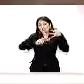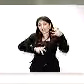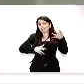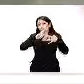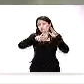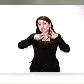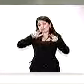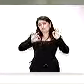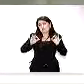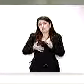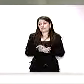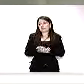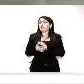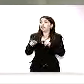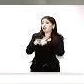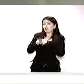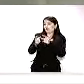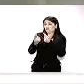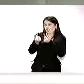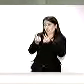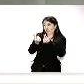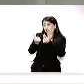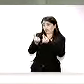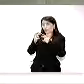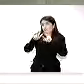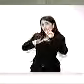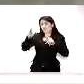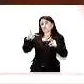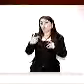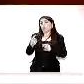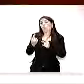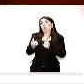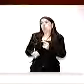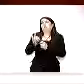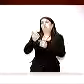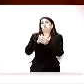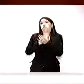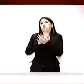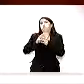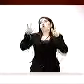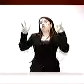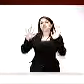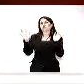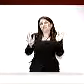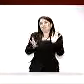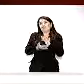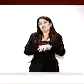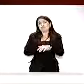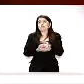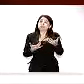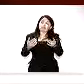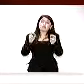a e a diferença de valores não era tão grande também mas eu vamos Eh vamos converter fortalecer